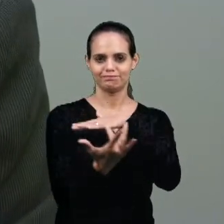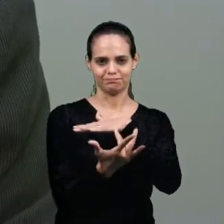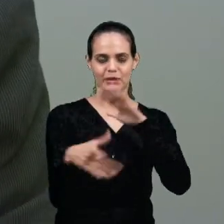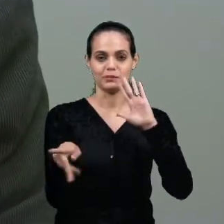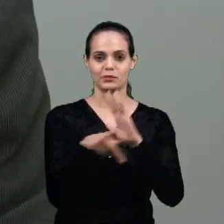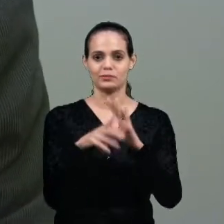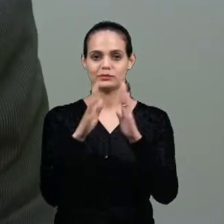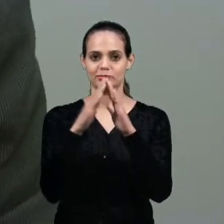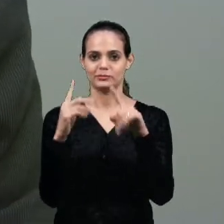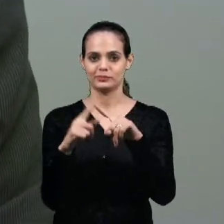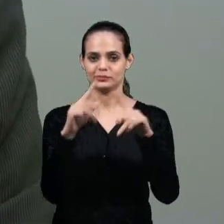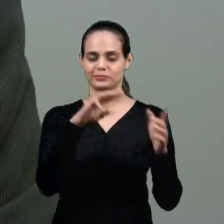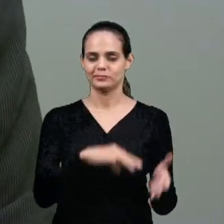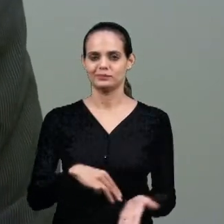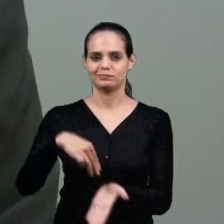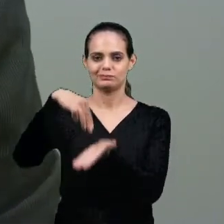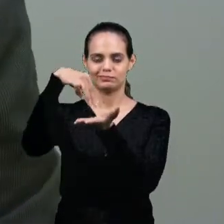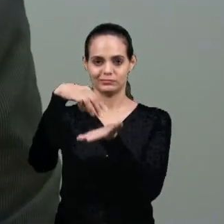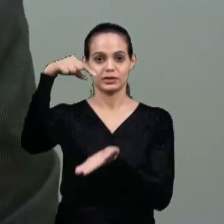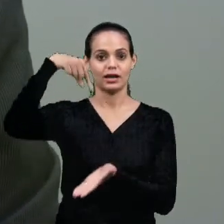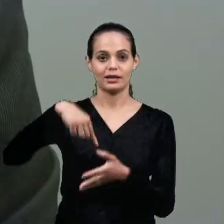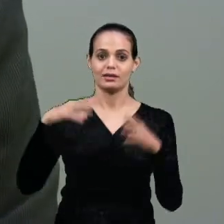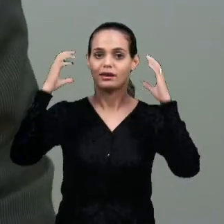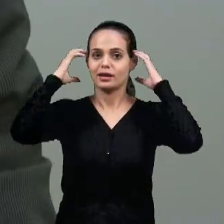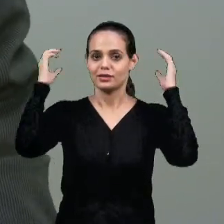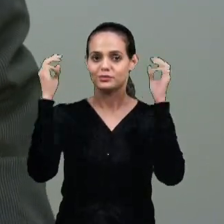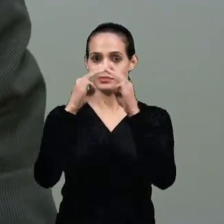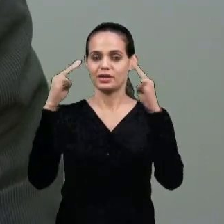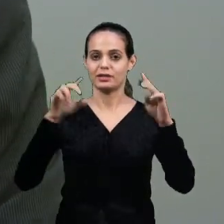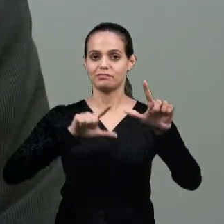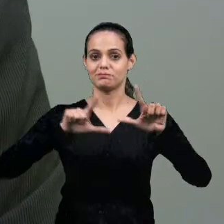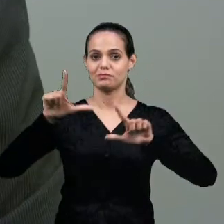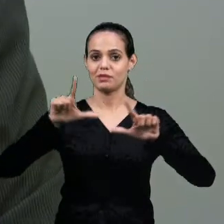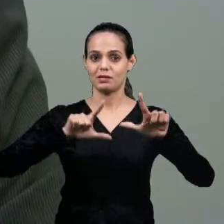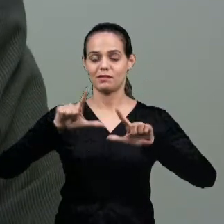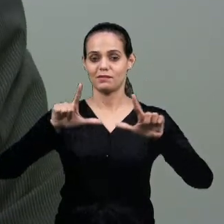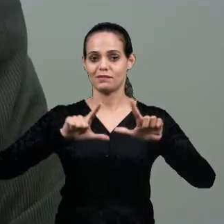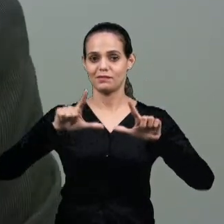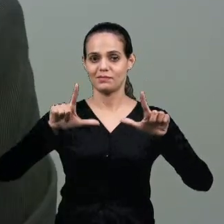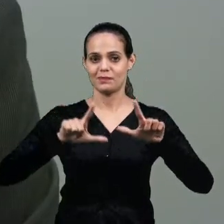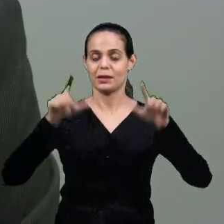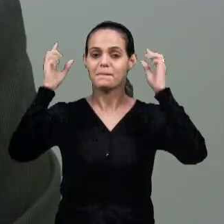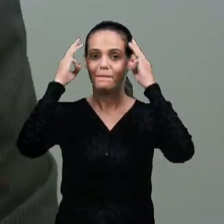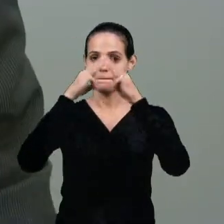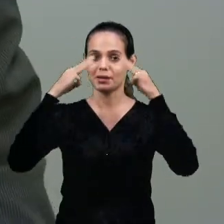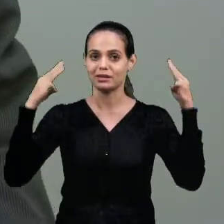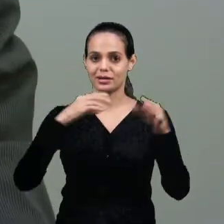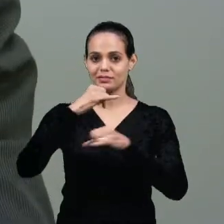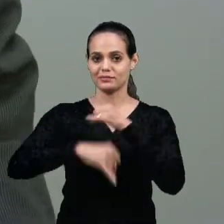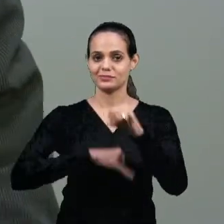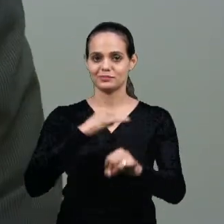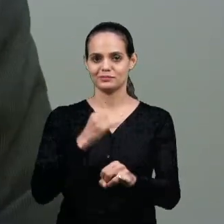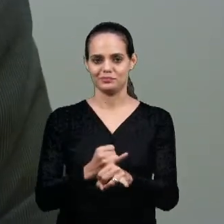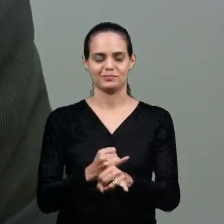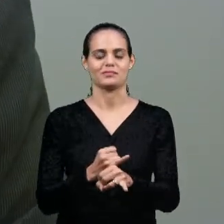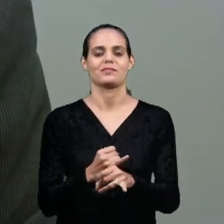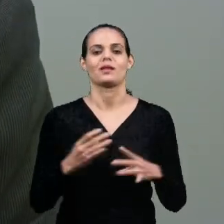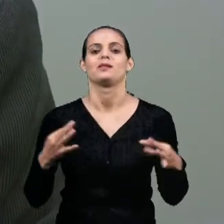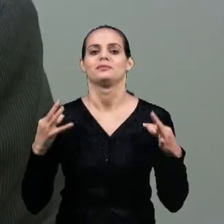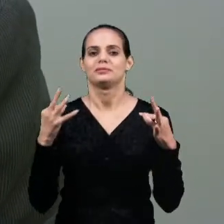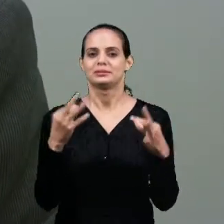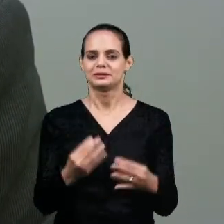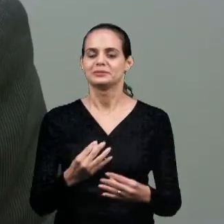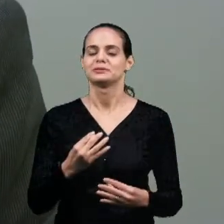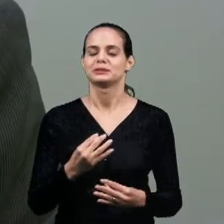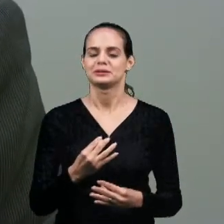Cristã Maranata, aqui a Rádio Manaim, TV Web Manaim e também com os nossos queridos, amados irmãos e amigos pelo canal oficial da